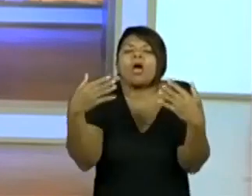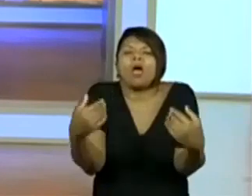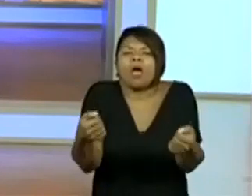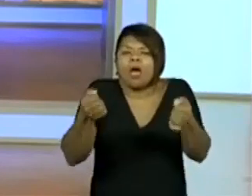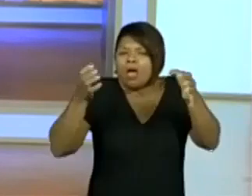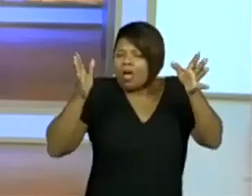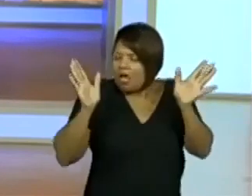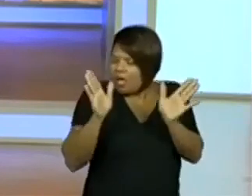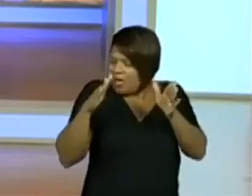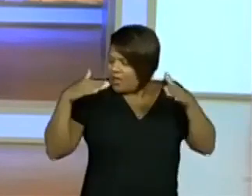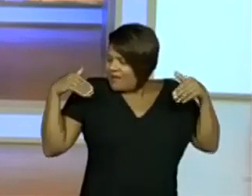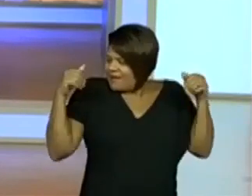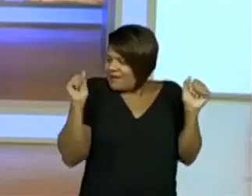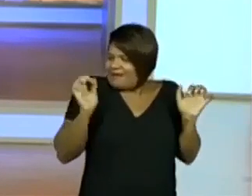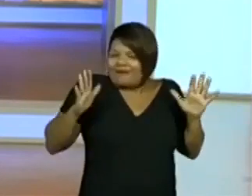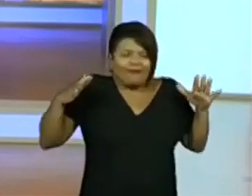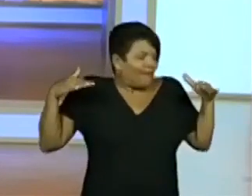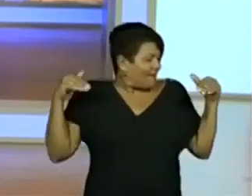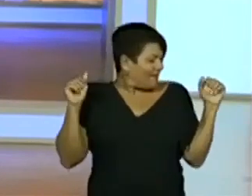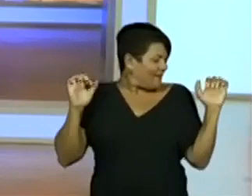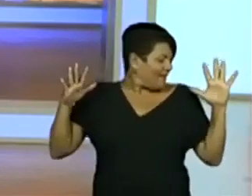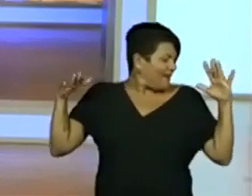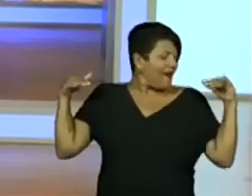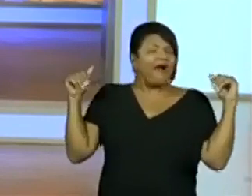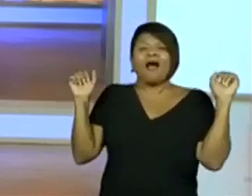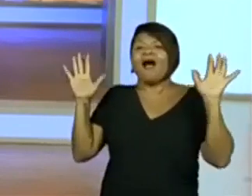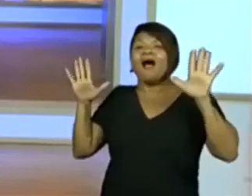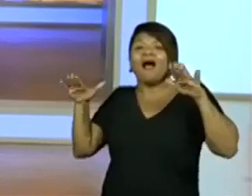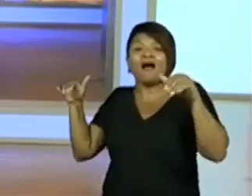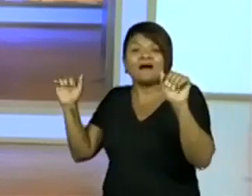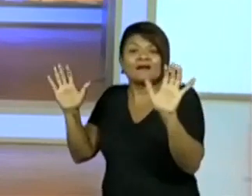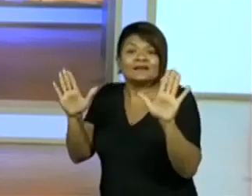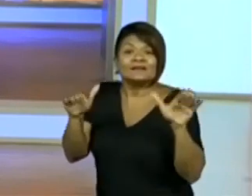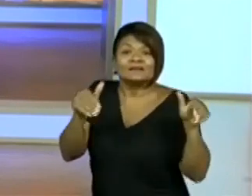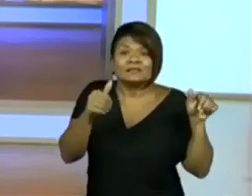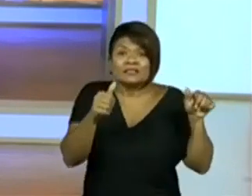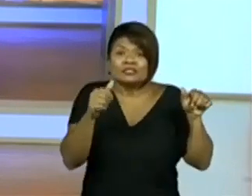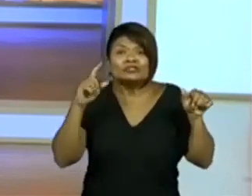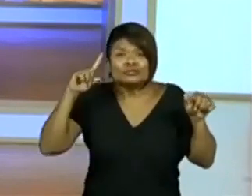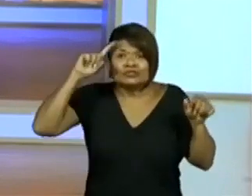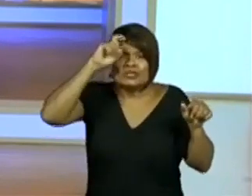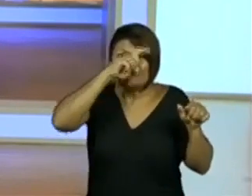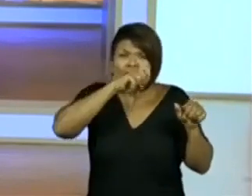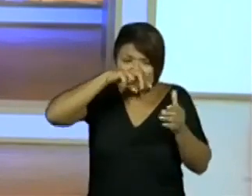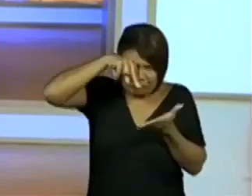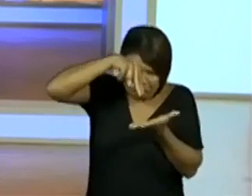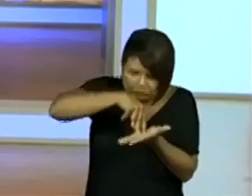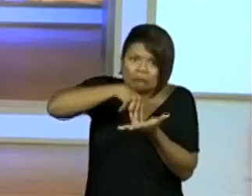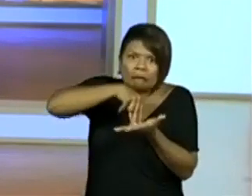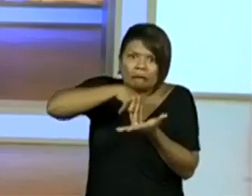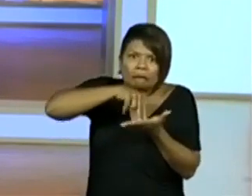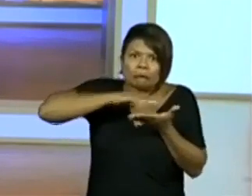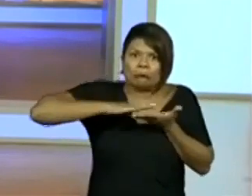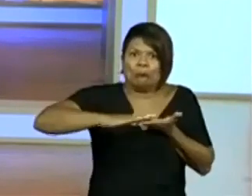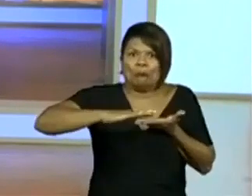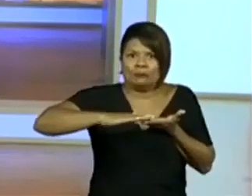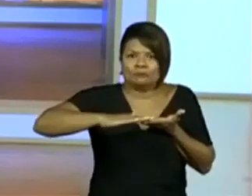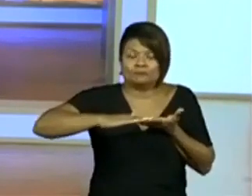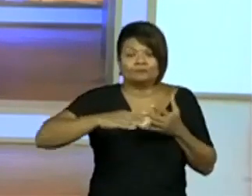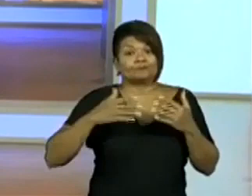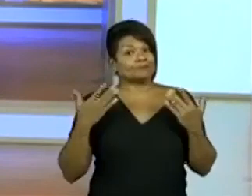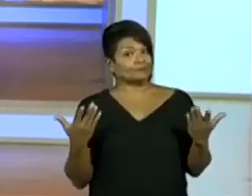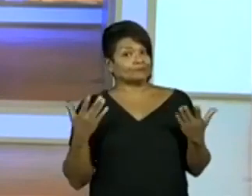era tão difícil para ele viver aqui sobre este chão. Então Tupã, a